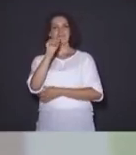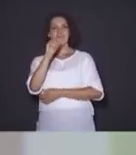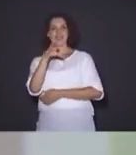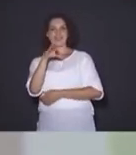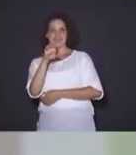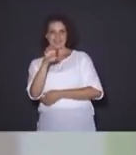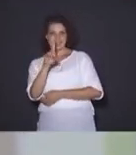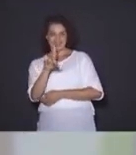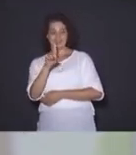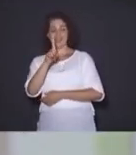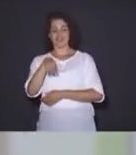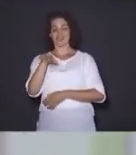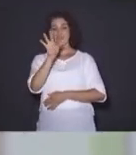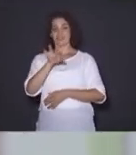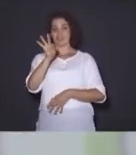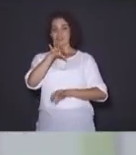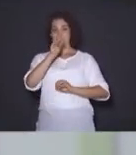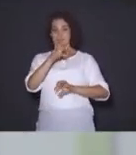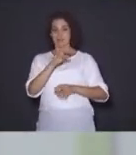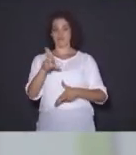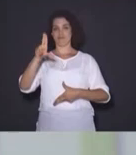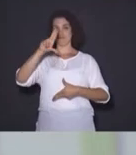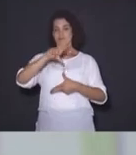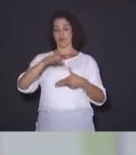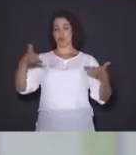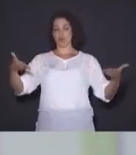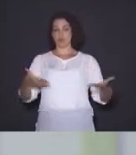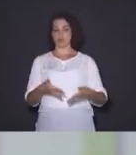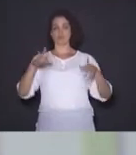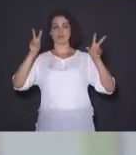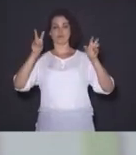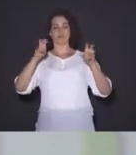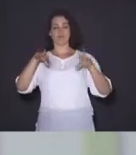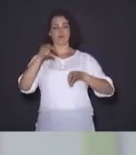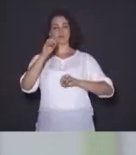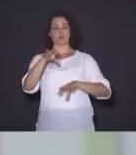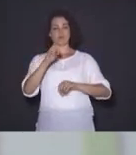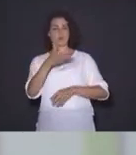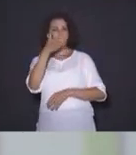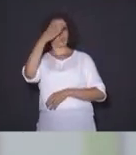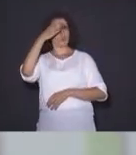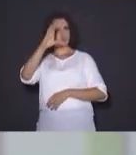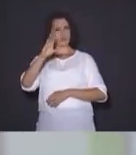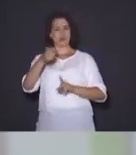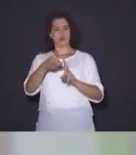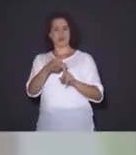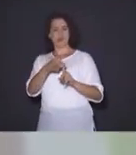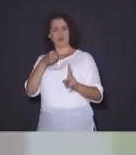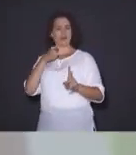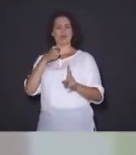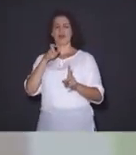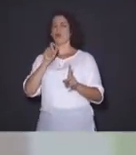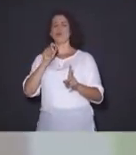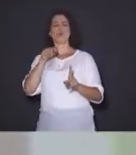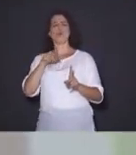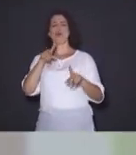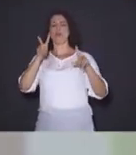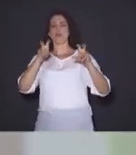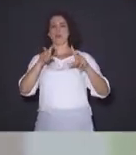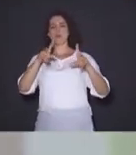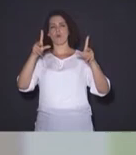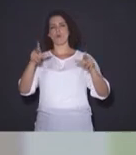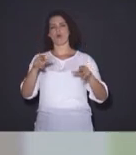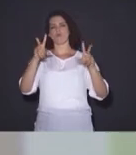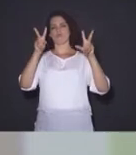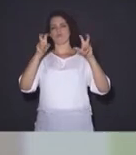é sobre educação esculturas educações culturas e hackers que é na verdade o título do meu último livro lançado pela